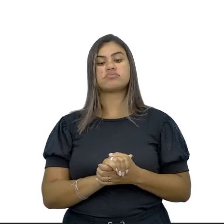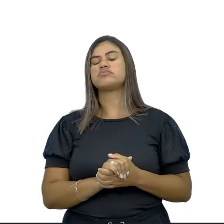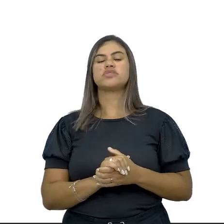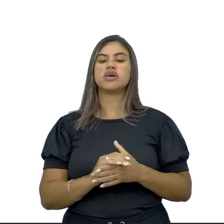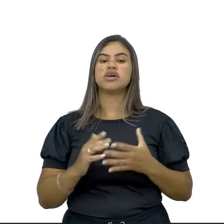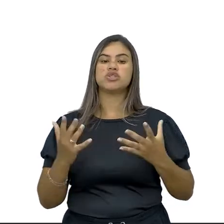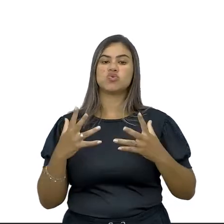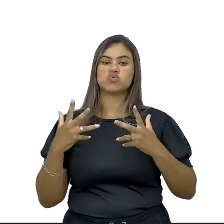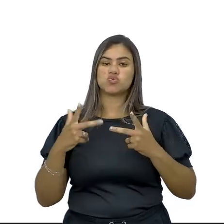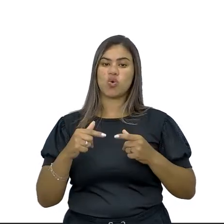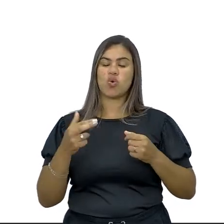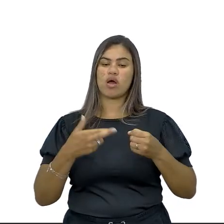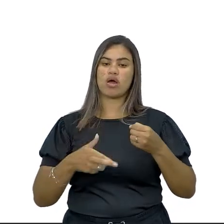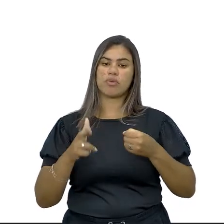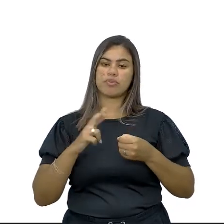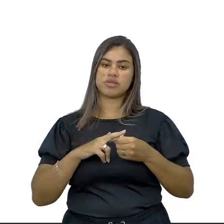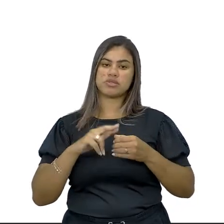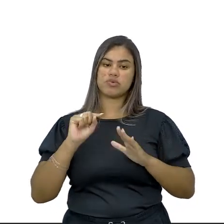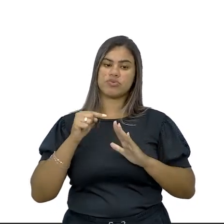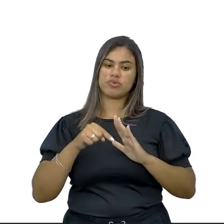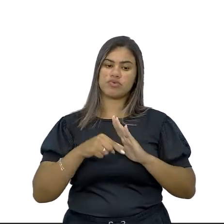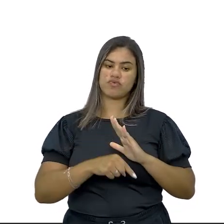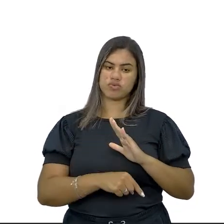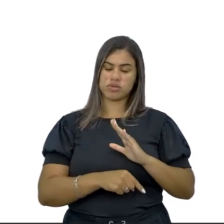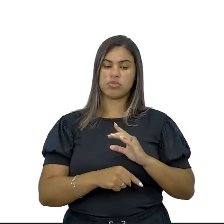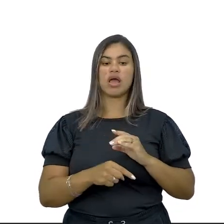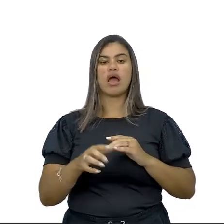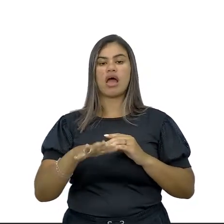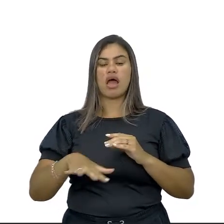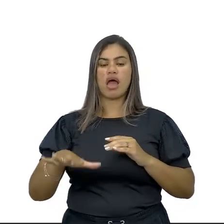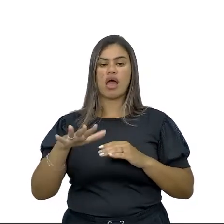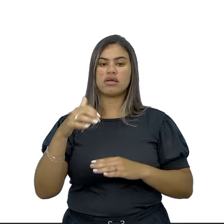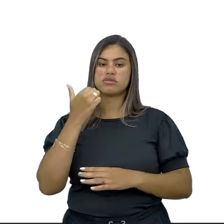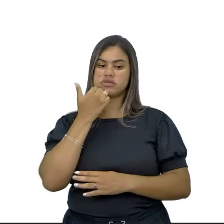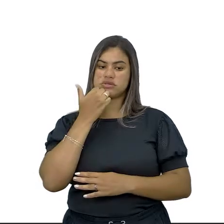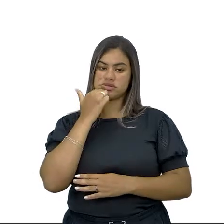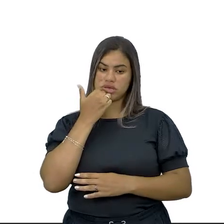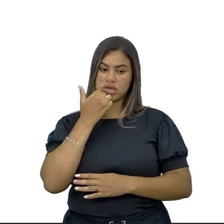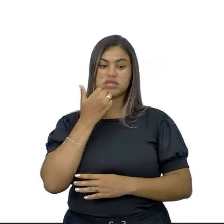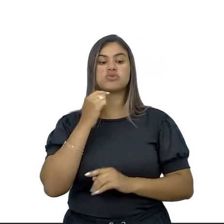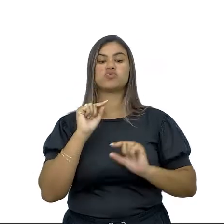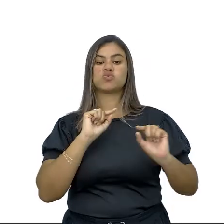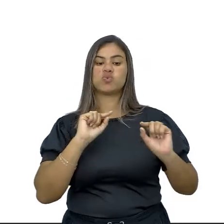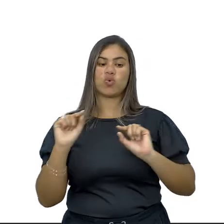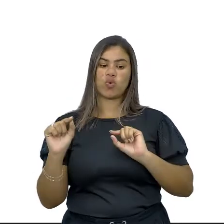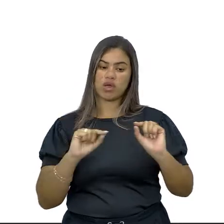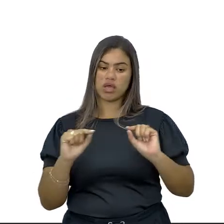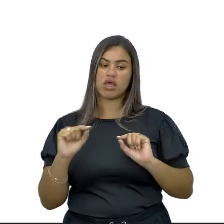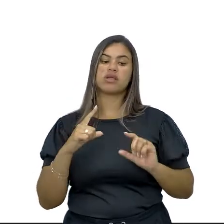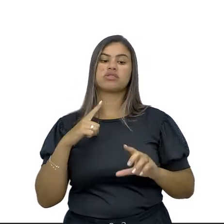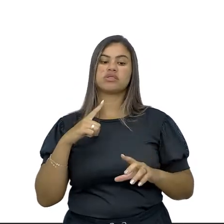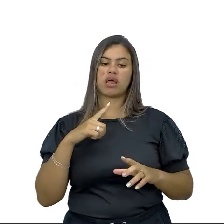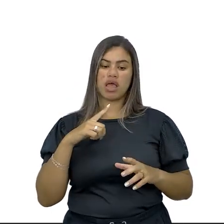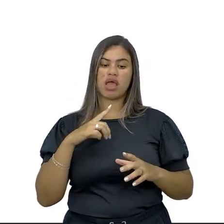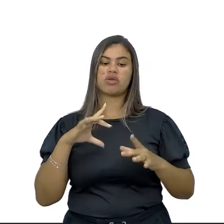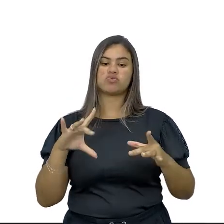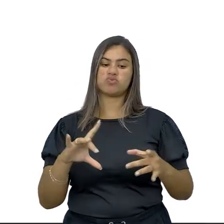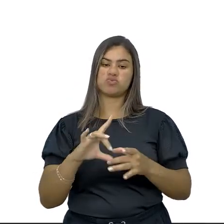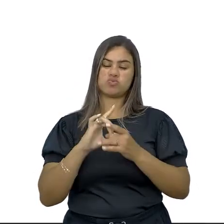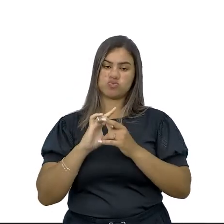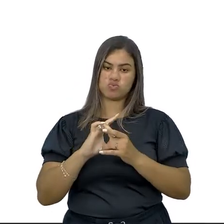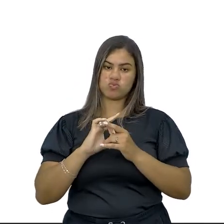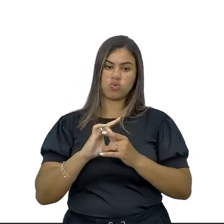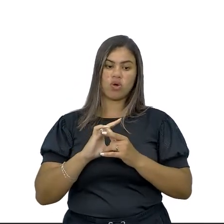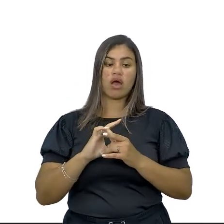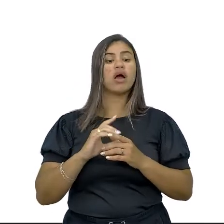programa de recuperação e aprofundamento da área de ciências da natureza têm uma formação em conjunto, né? E